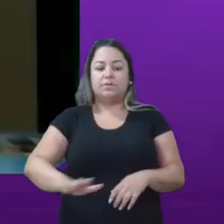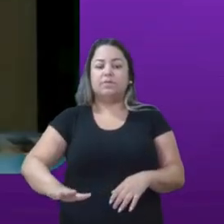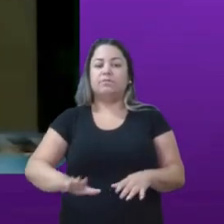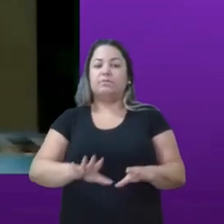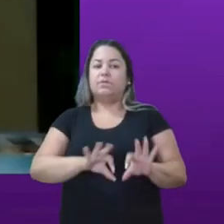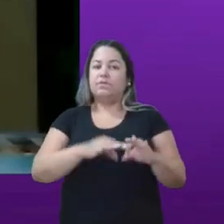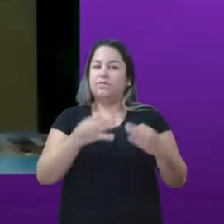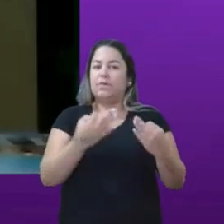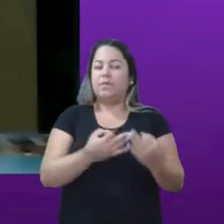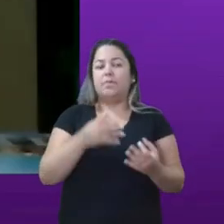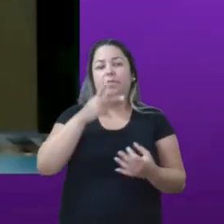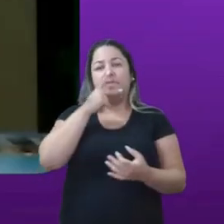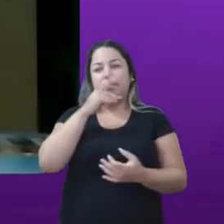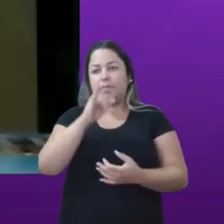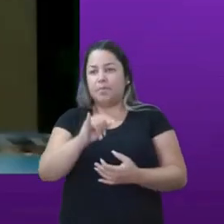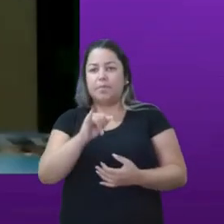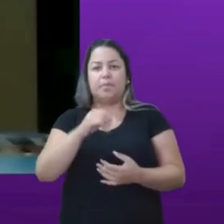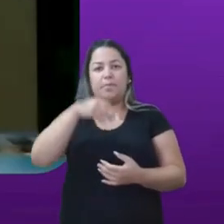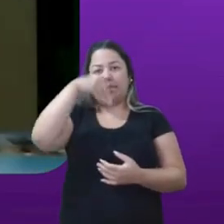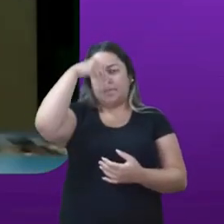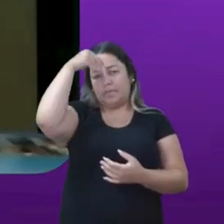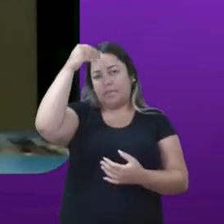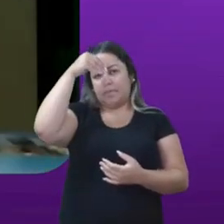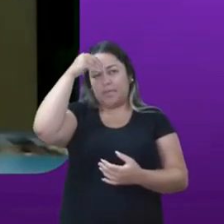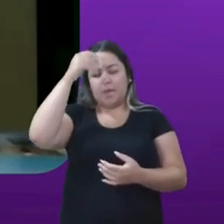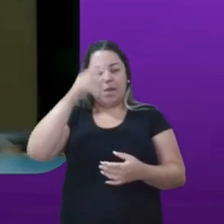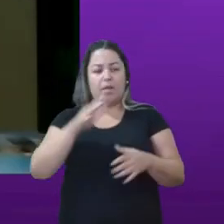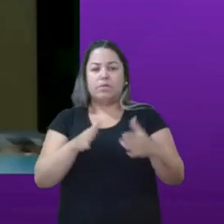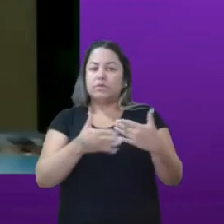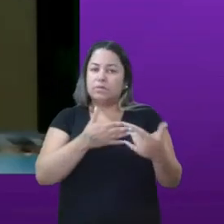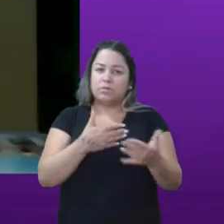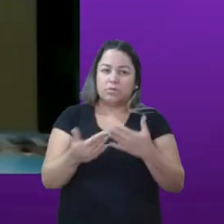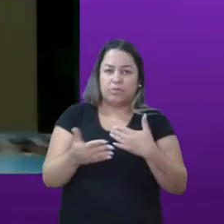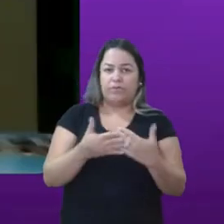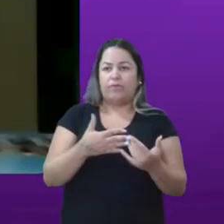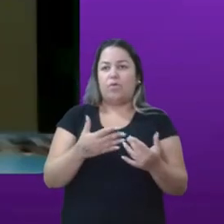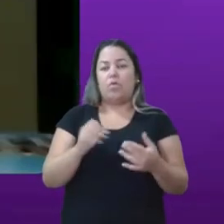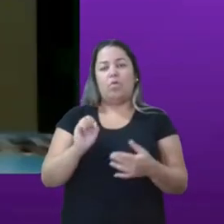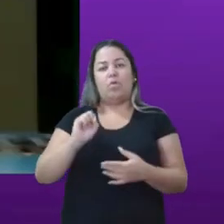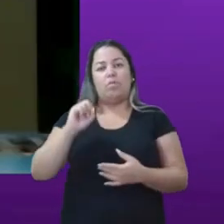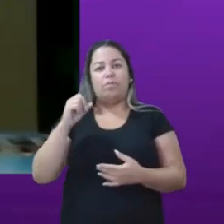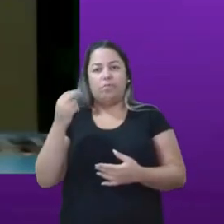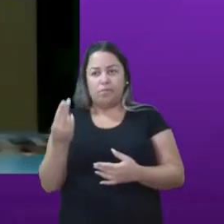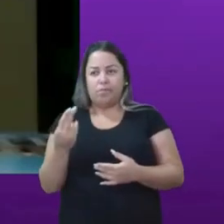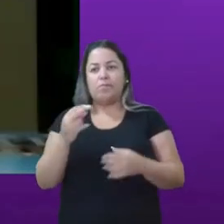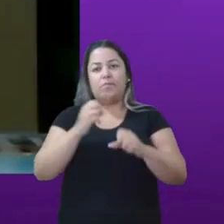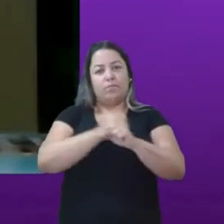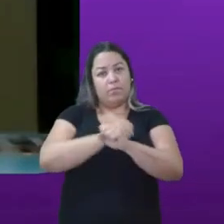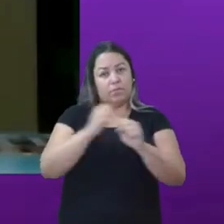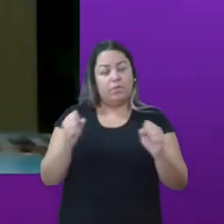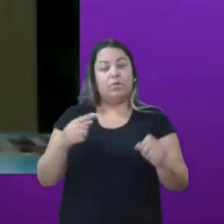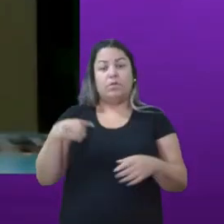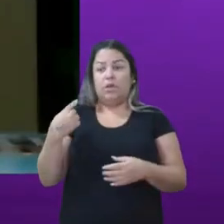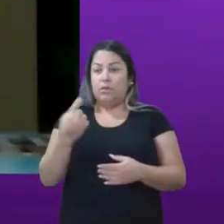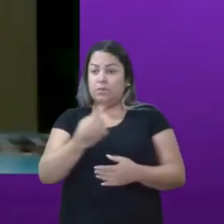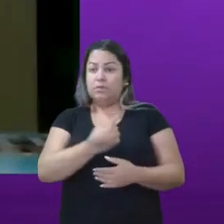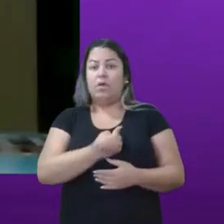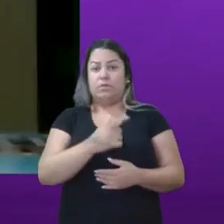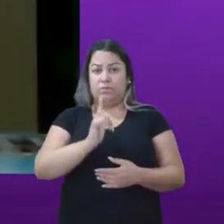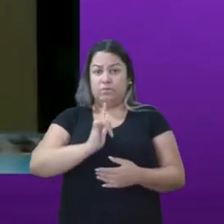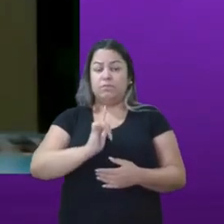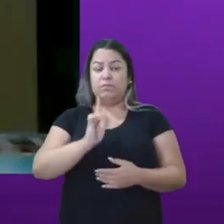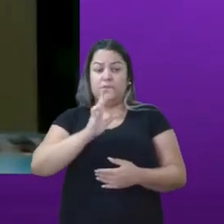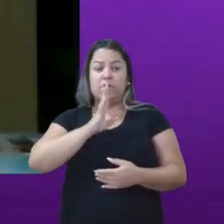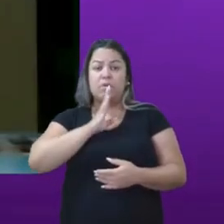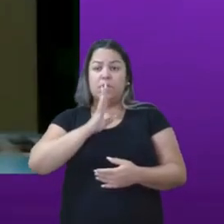seja pai, mãe, seja o tio, seja a avó, seja quem for, né? Ou nas condições, claro, que nós conhecemos